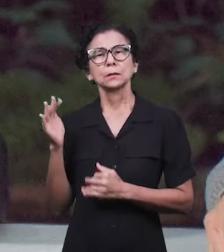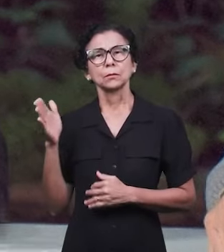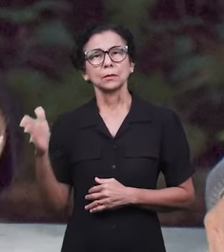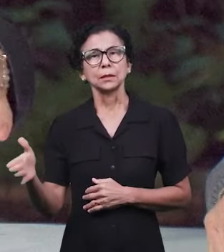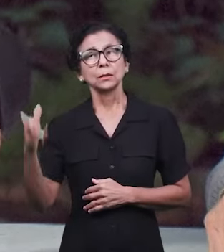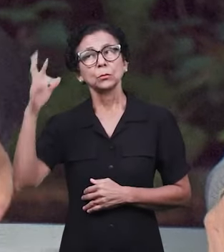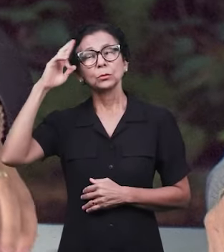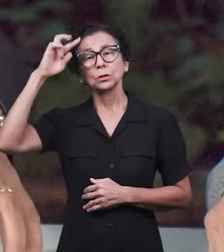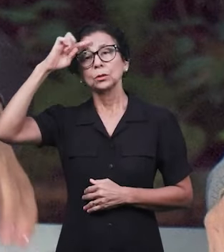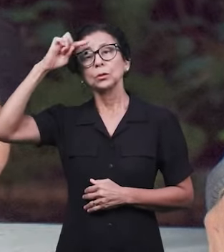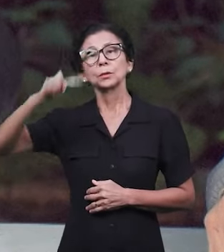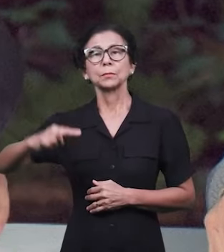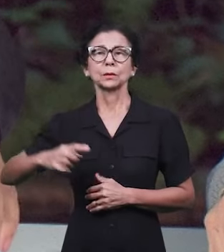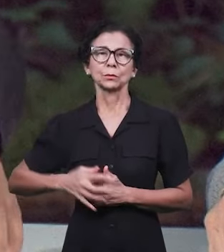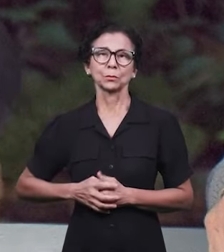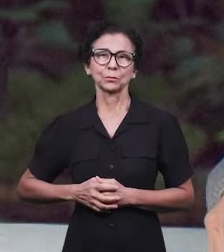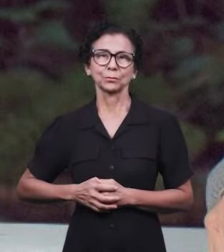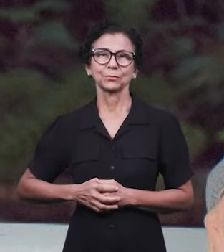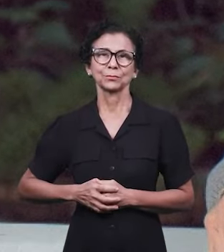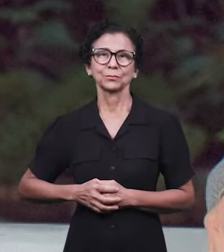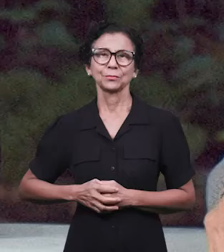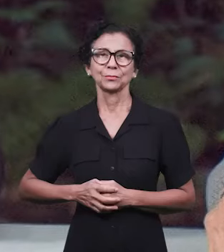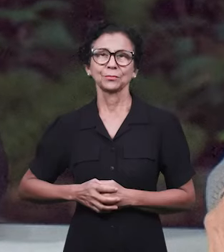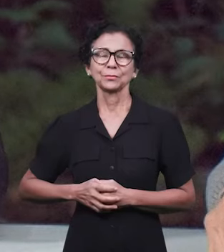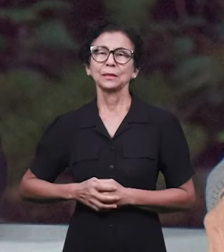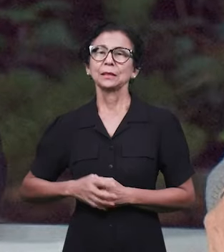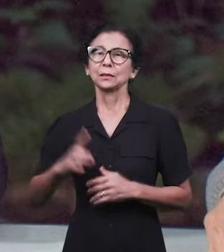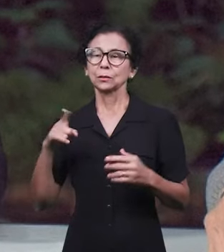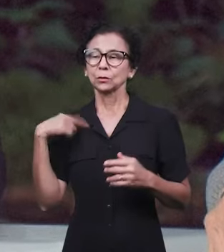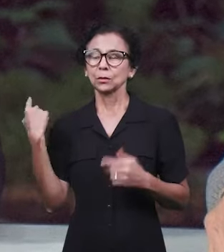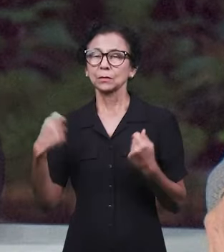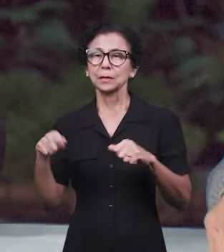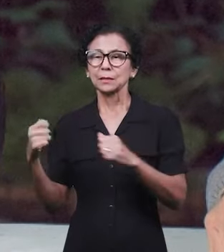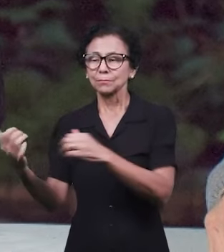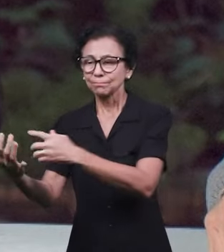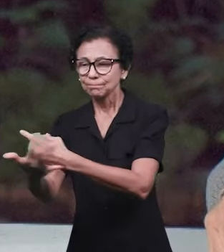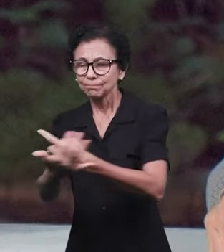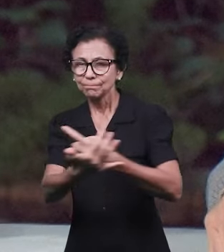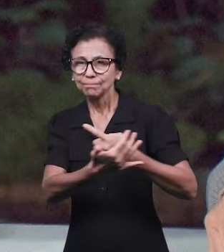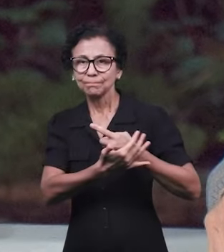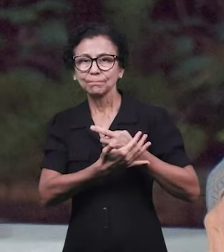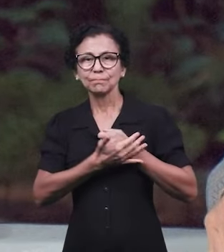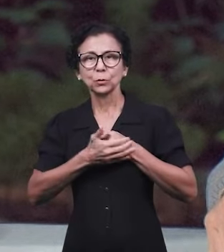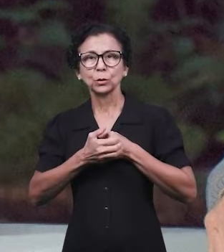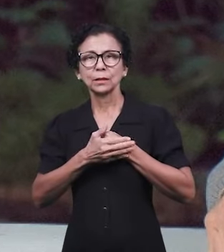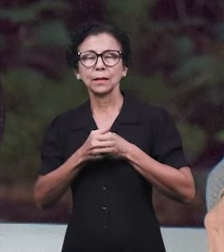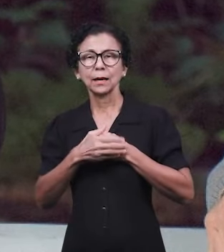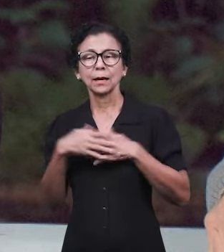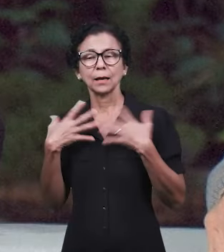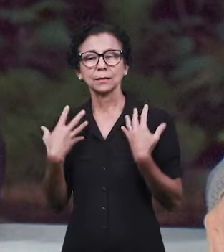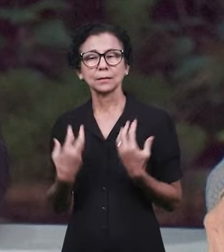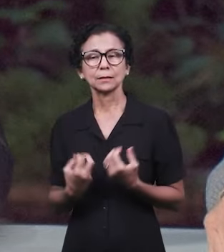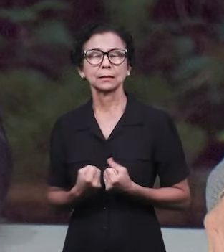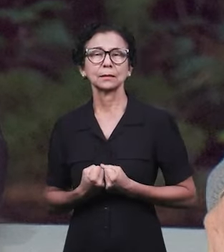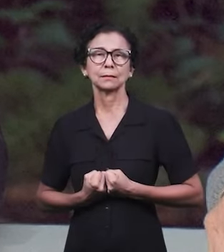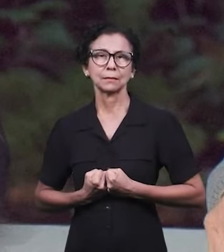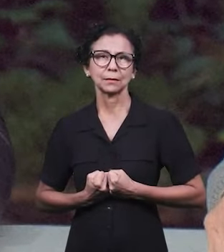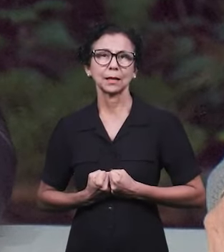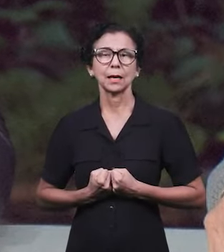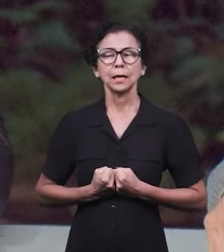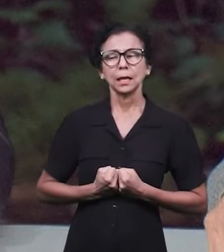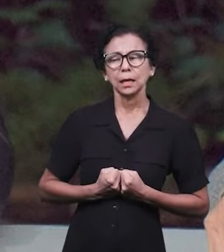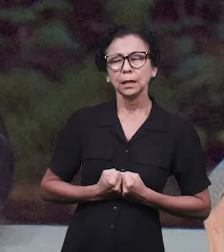certo dessa criança, desse adolescente estar dentro da classe. E essa classe, elas, todas essas crianças, elas